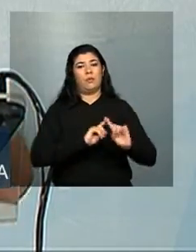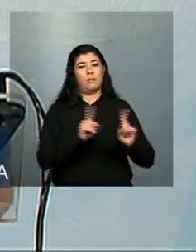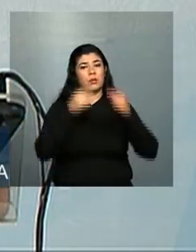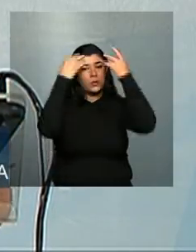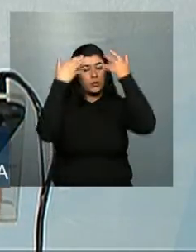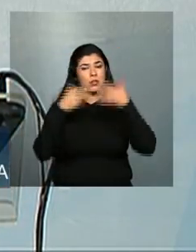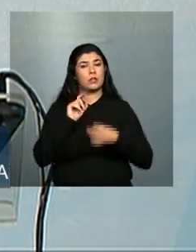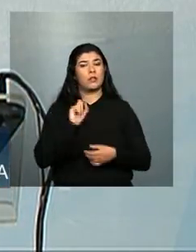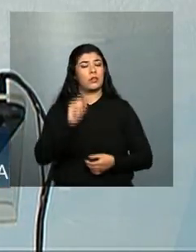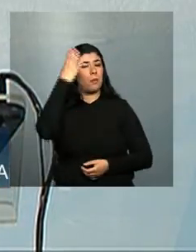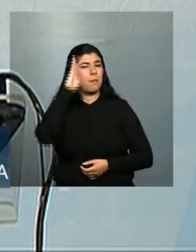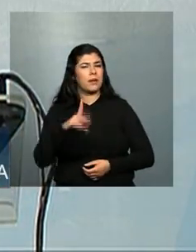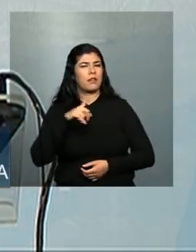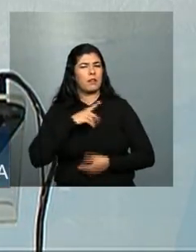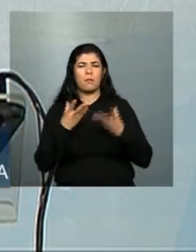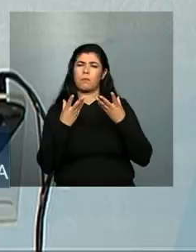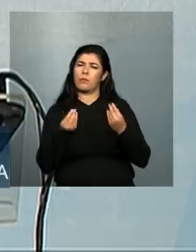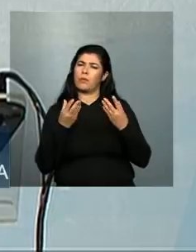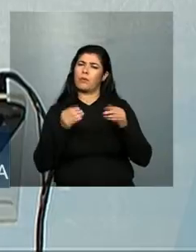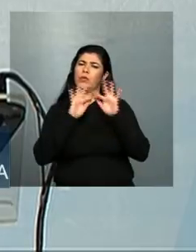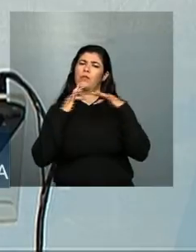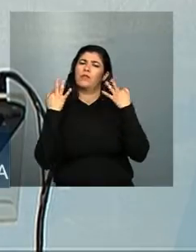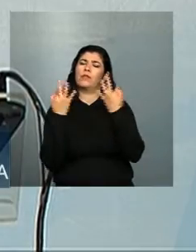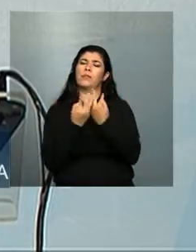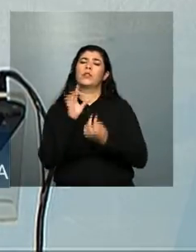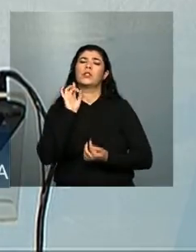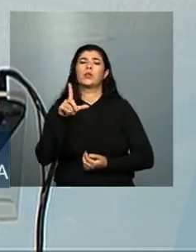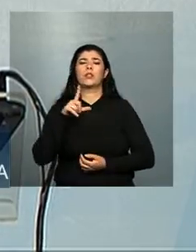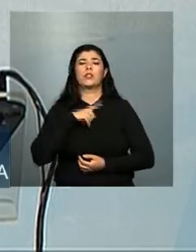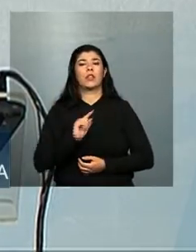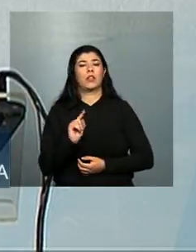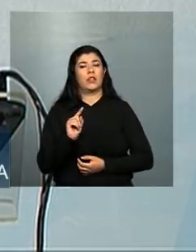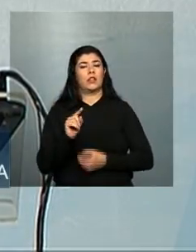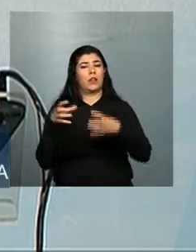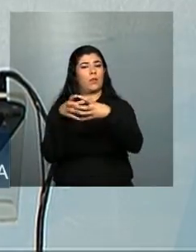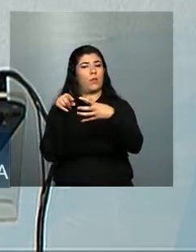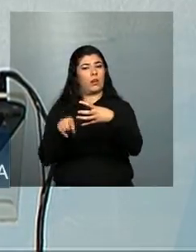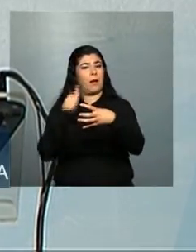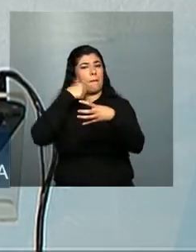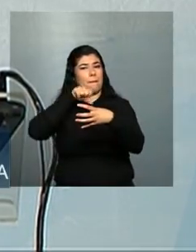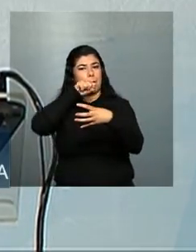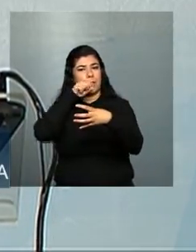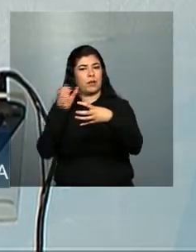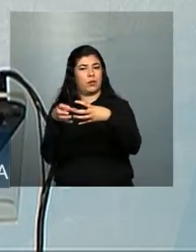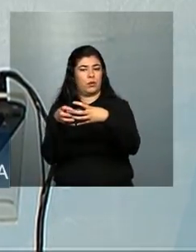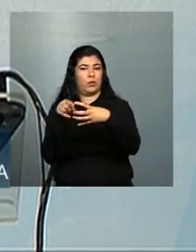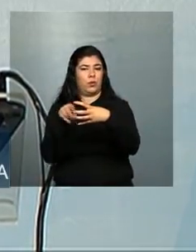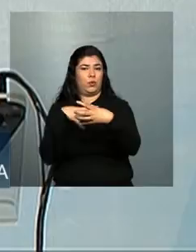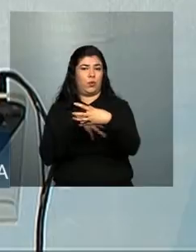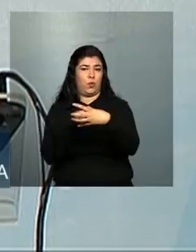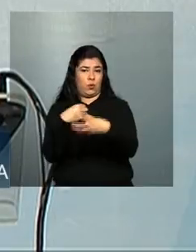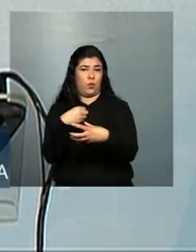no Brasil tem muitas famílias que só têm a mãe e os filhos. E essas famílias são